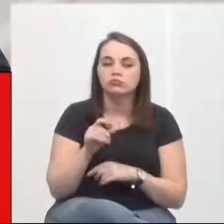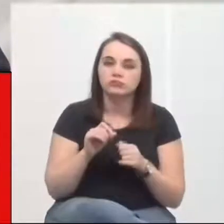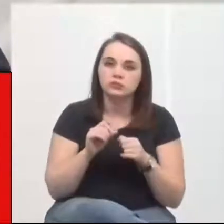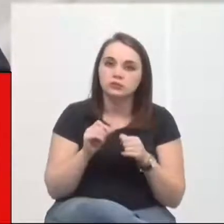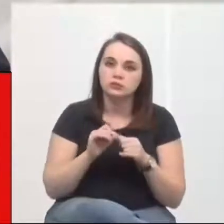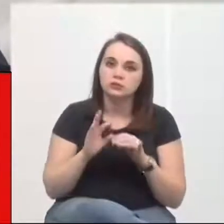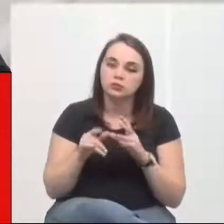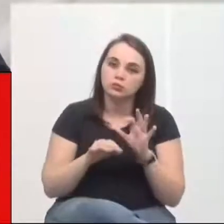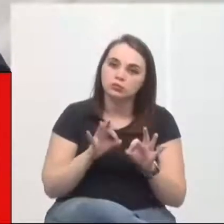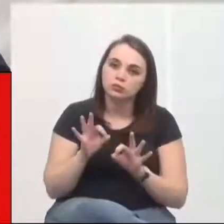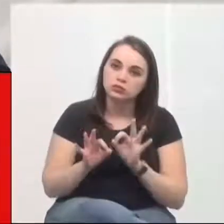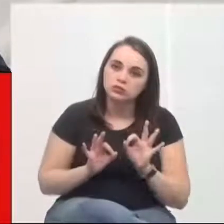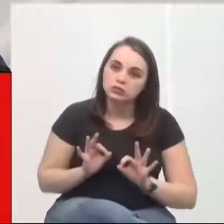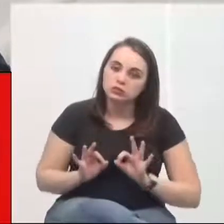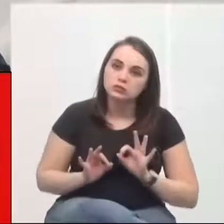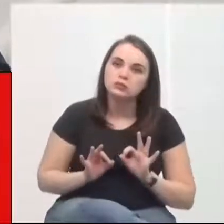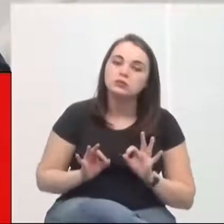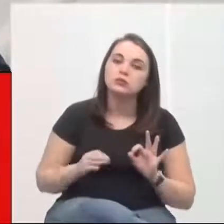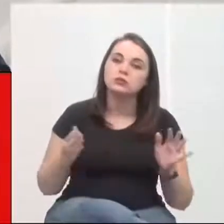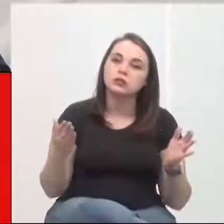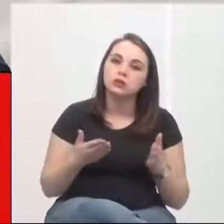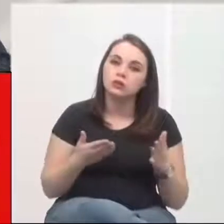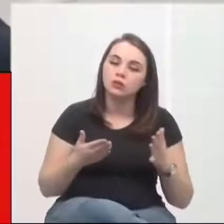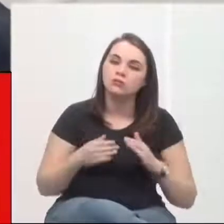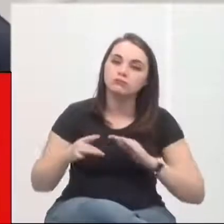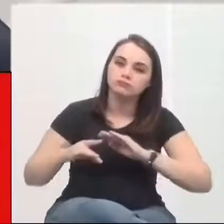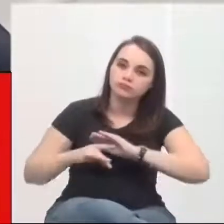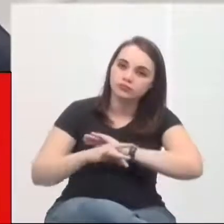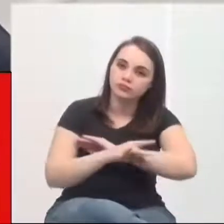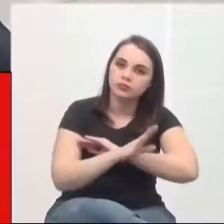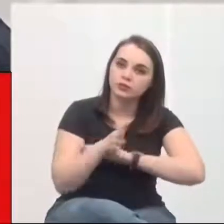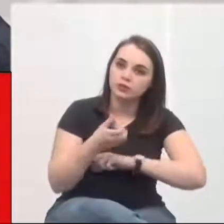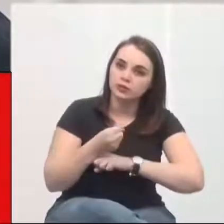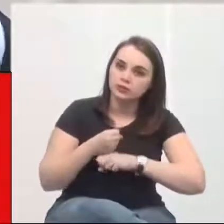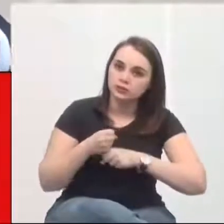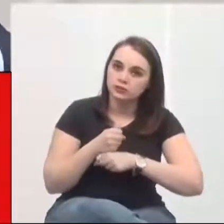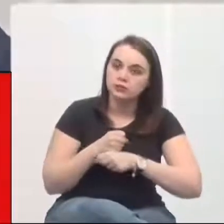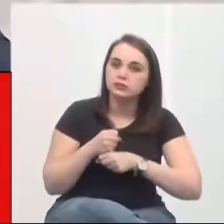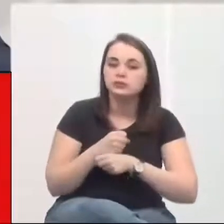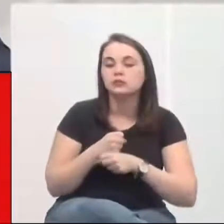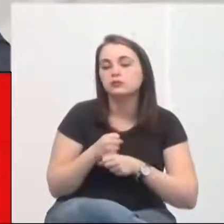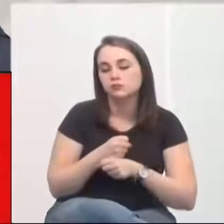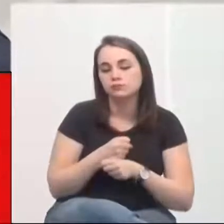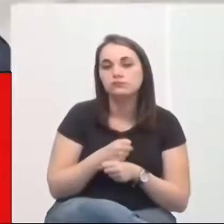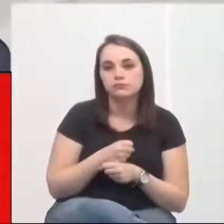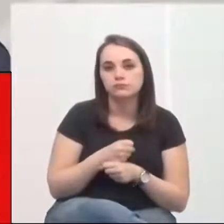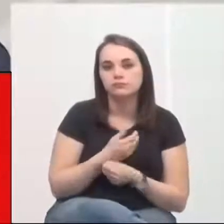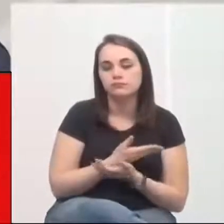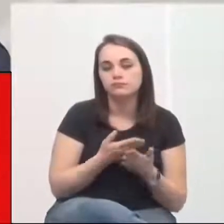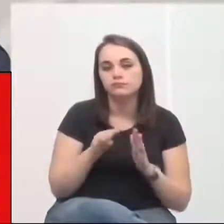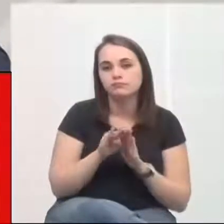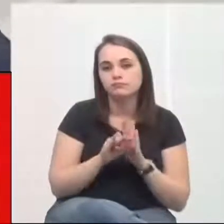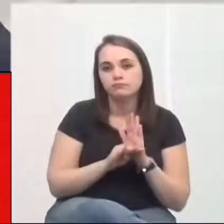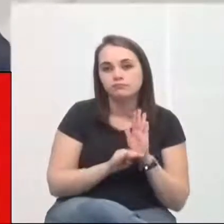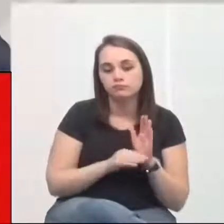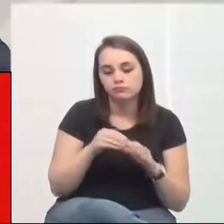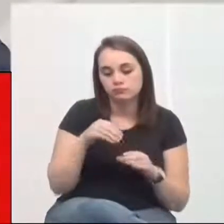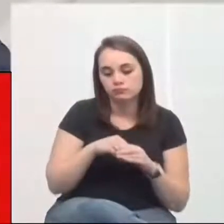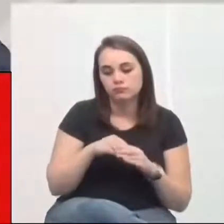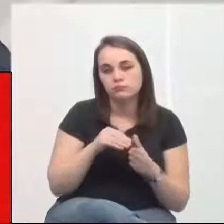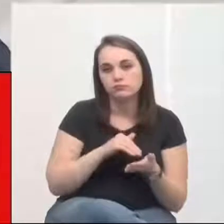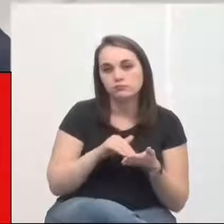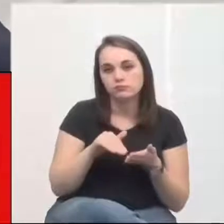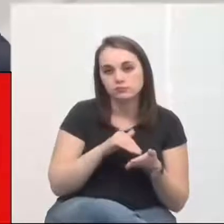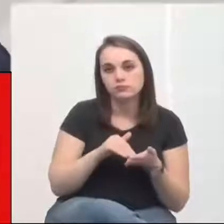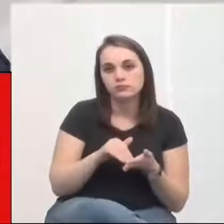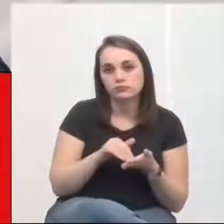Já fizemos toda a drenagem e também vamos pavimentar aquela rua ainda esse ano, que foi um planejamento dentro da secretaria através,